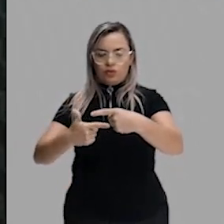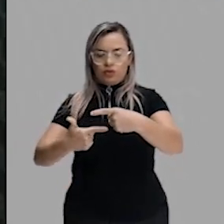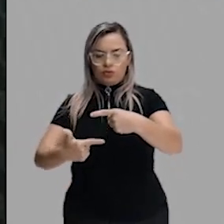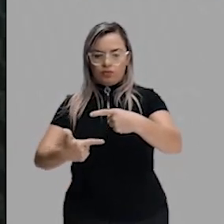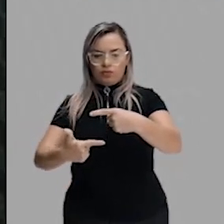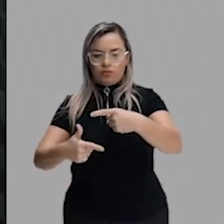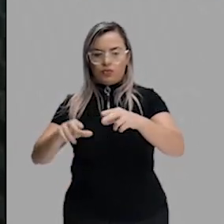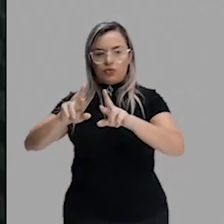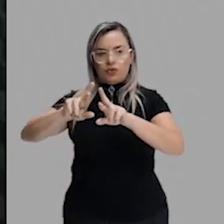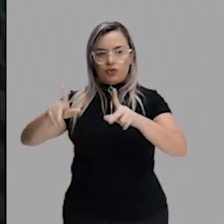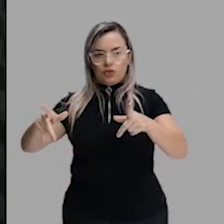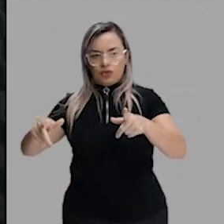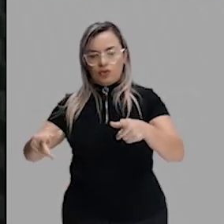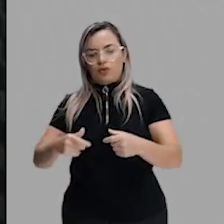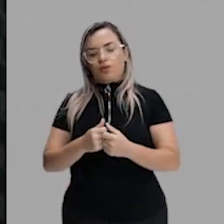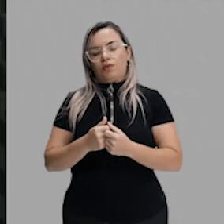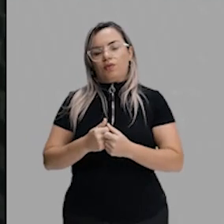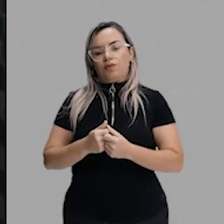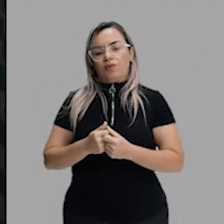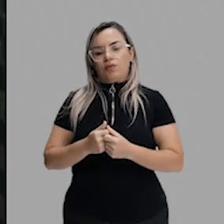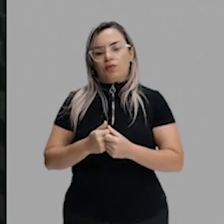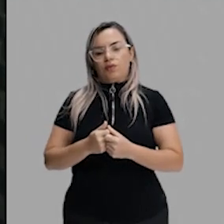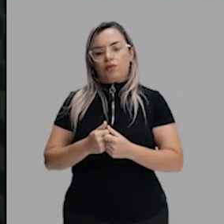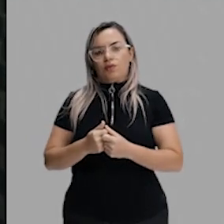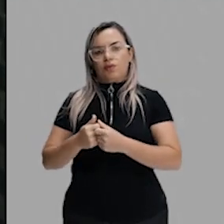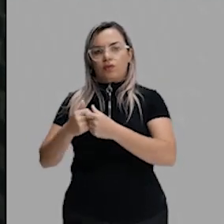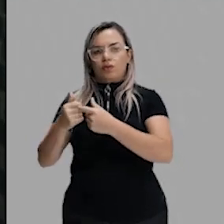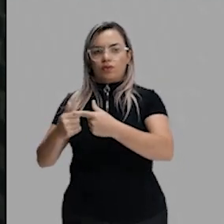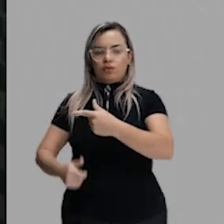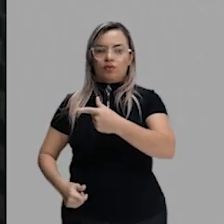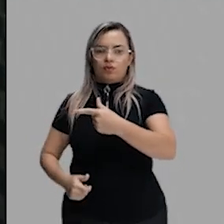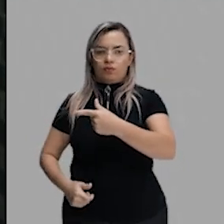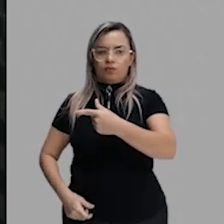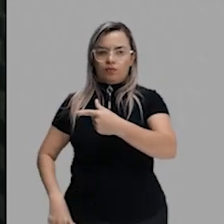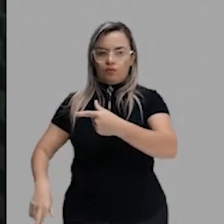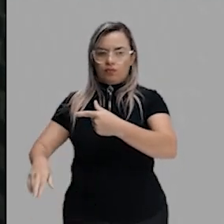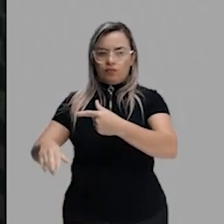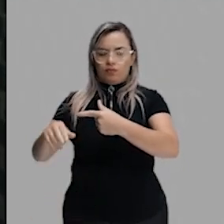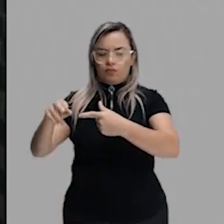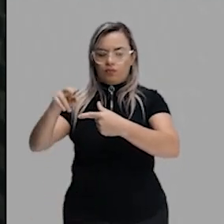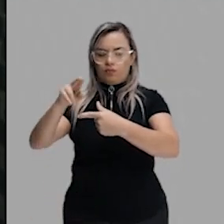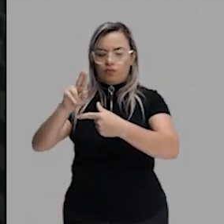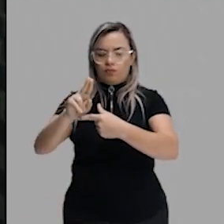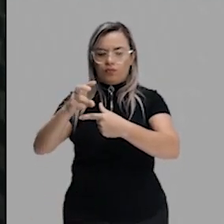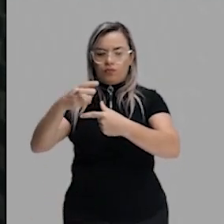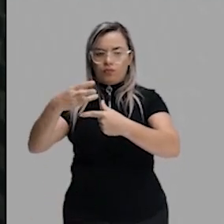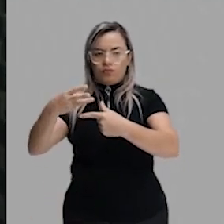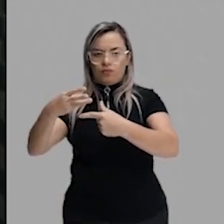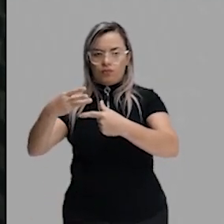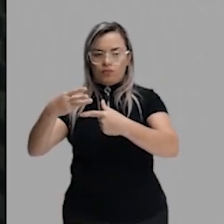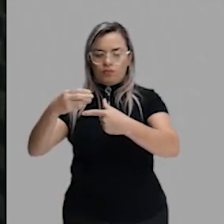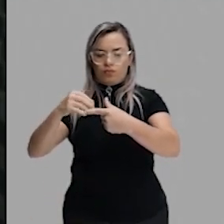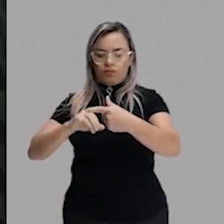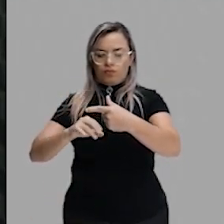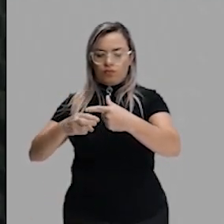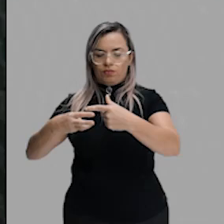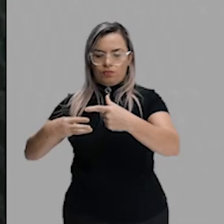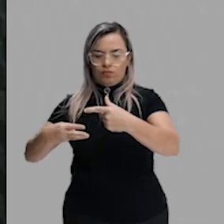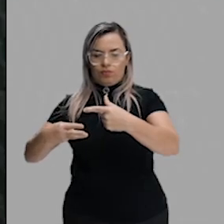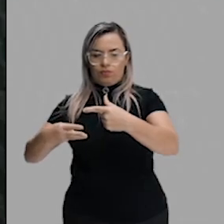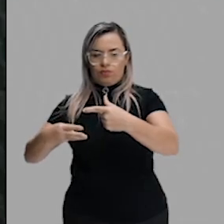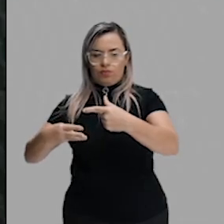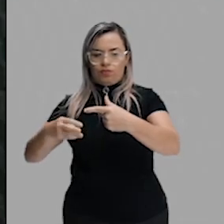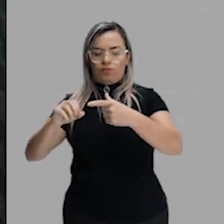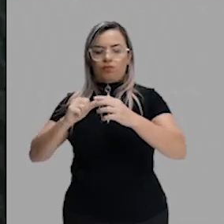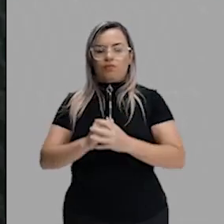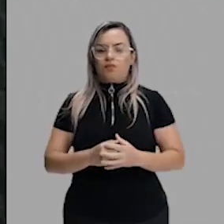vez, vai ser diferente, ó, de uma razão, né, entre a DDP3 e corrente